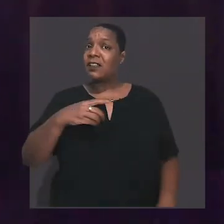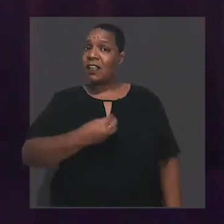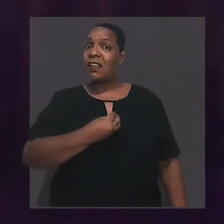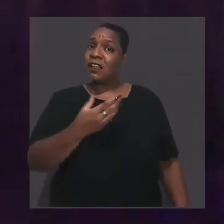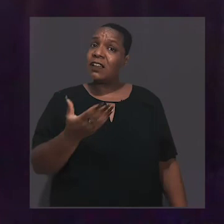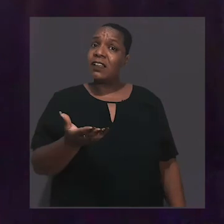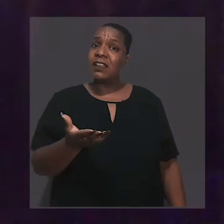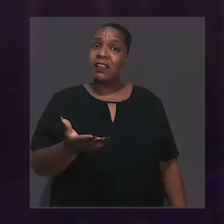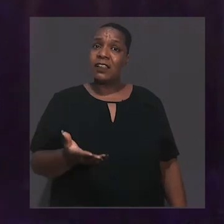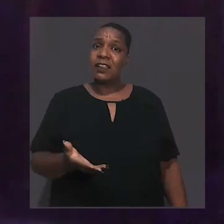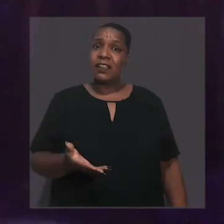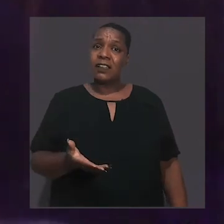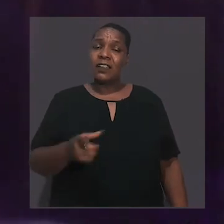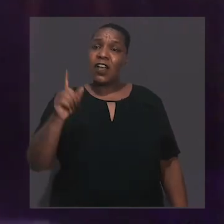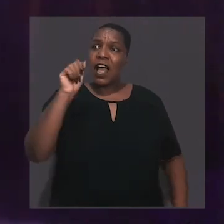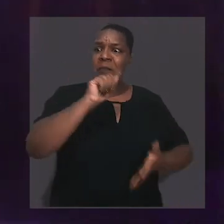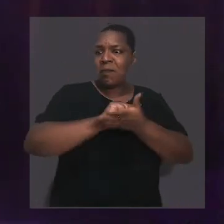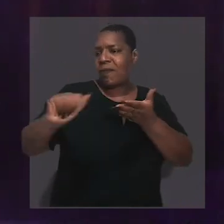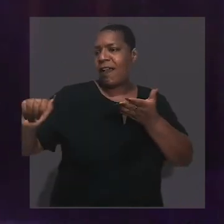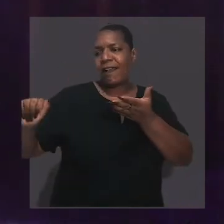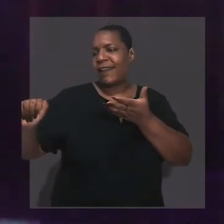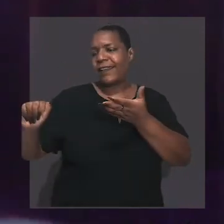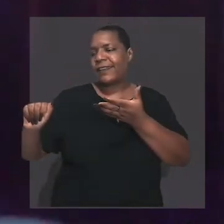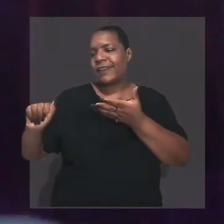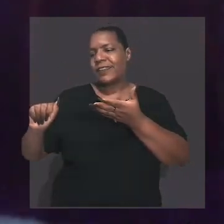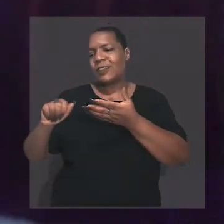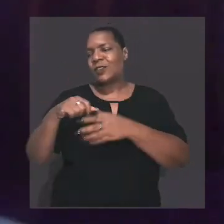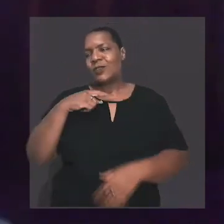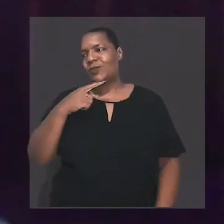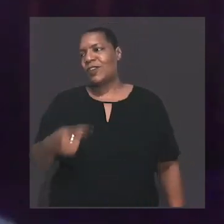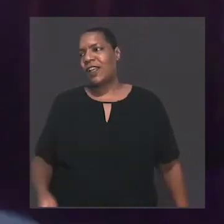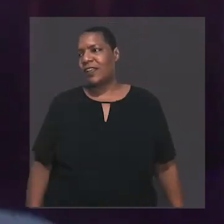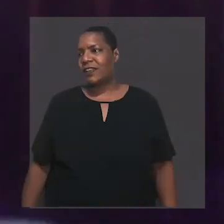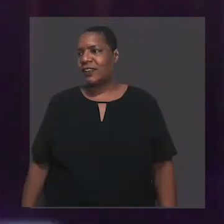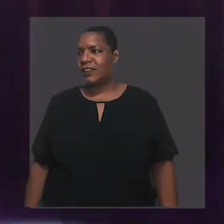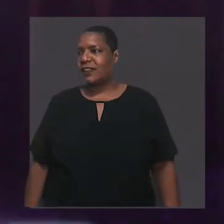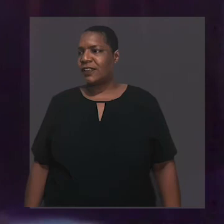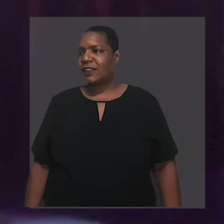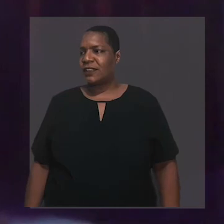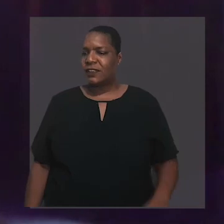Mas que vão estar ali. Que não vão ser apagadas.